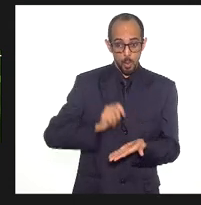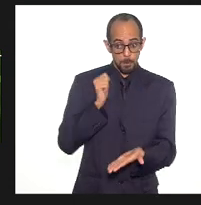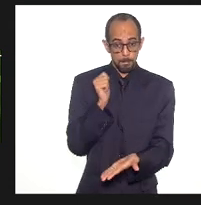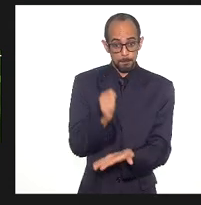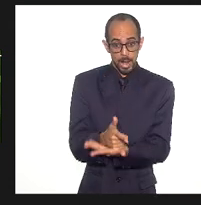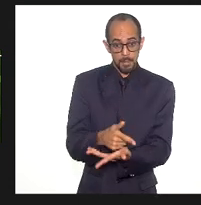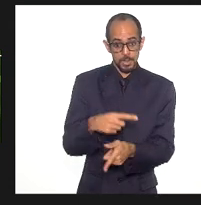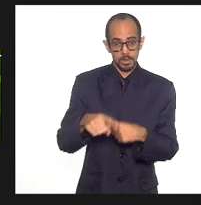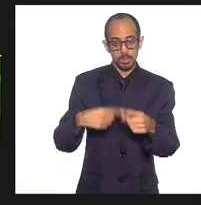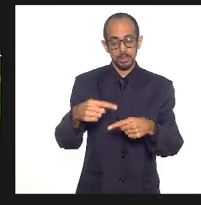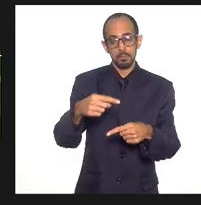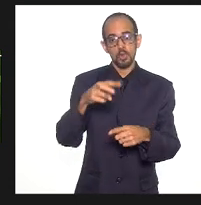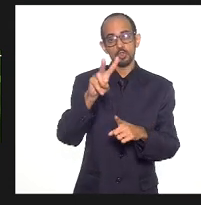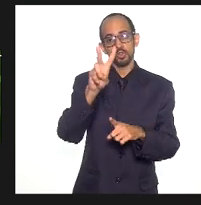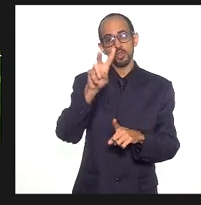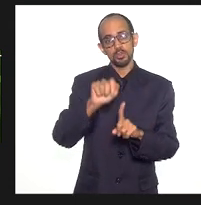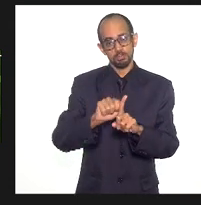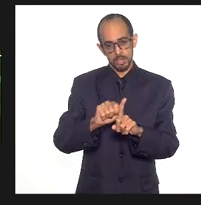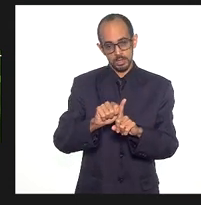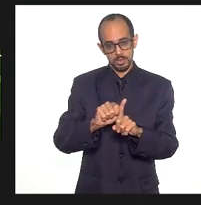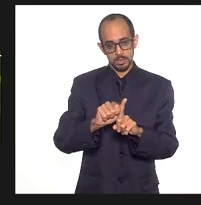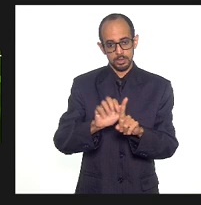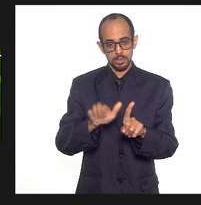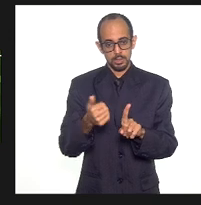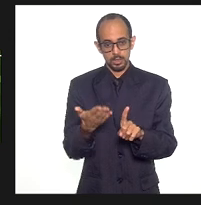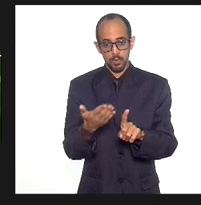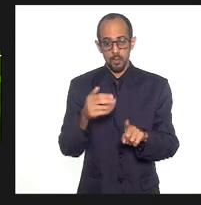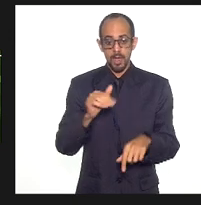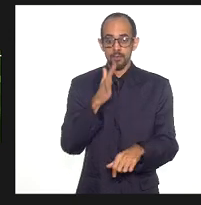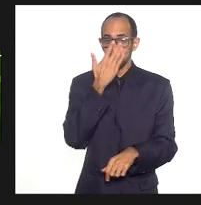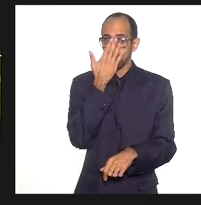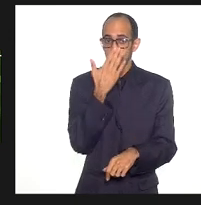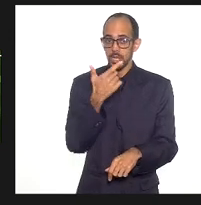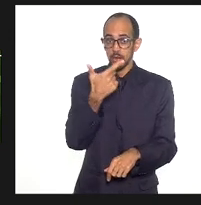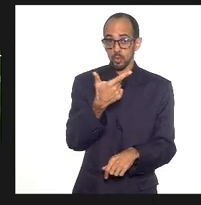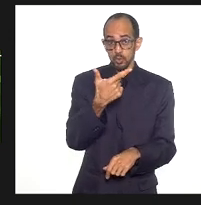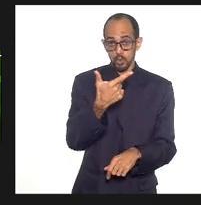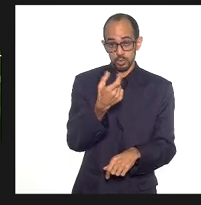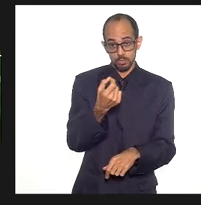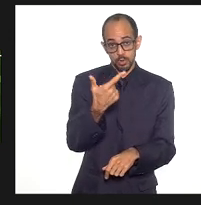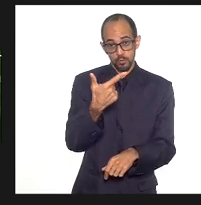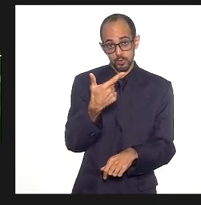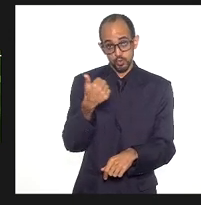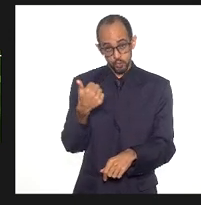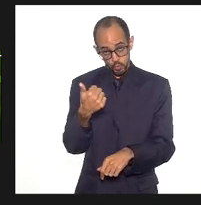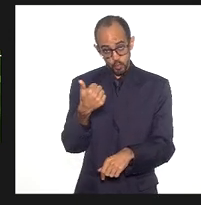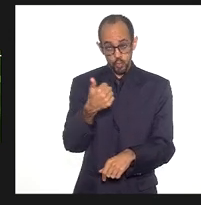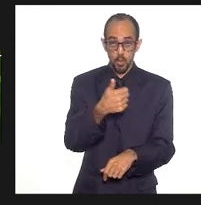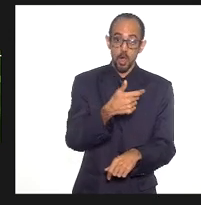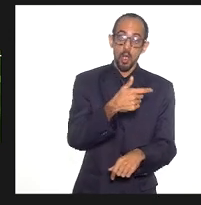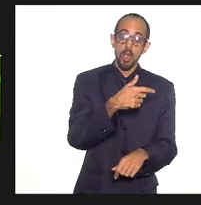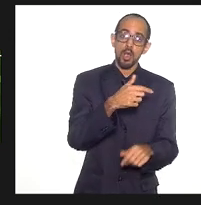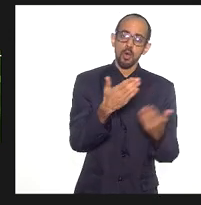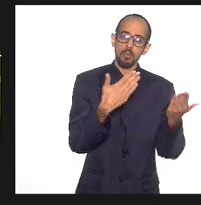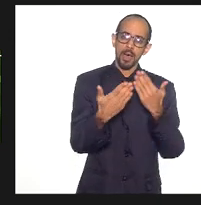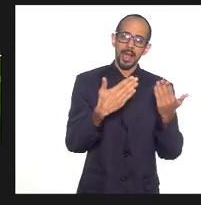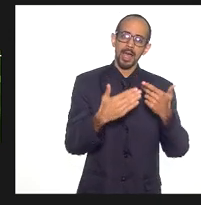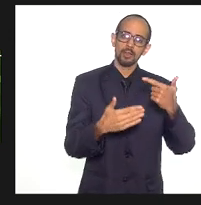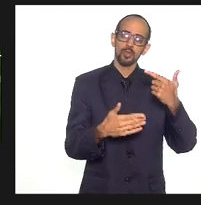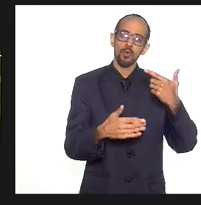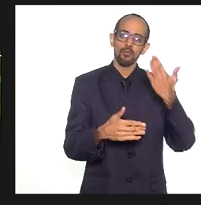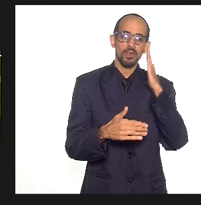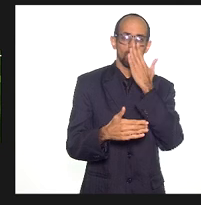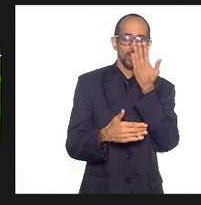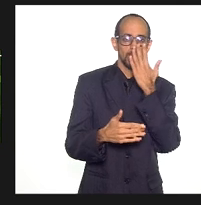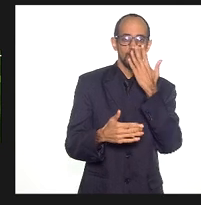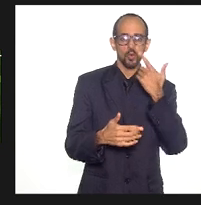da competência. Então, quando se verifica que fevereiro 20, fevereiro 21, a gente está analisando distribuição, muito